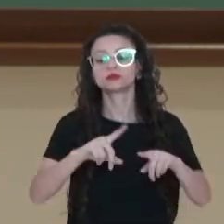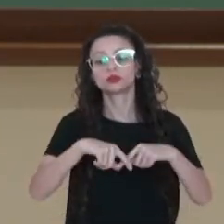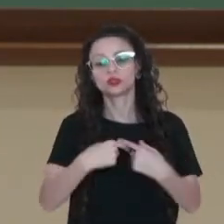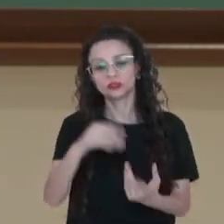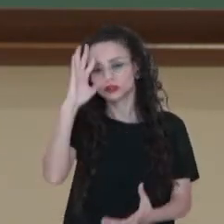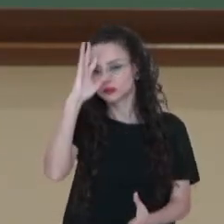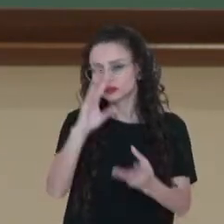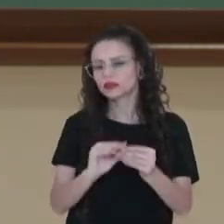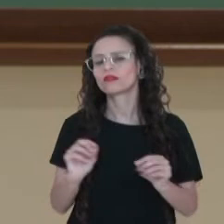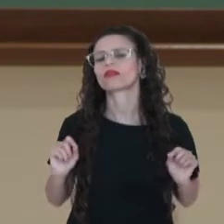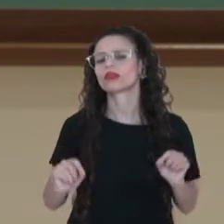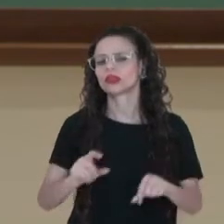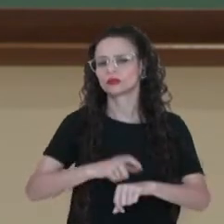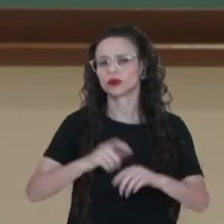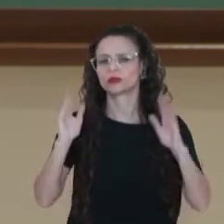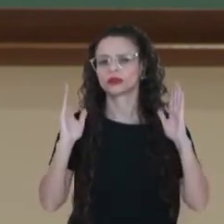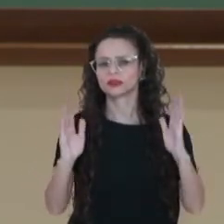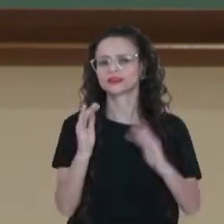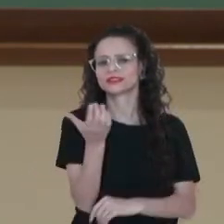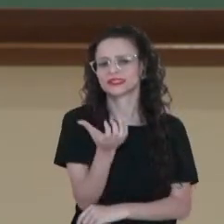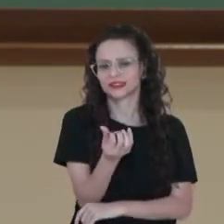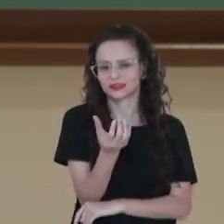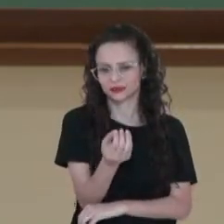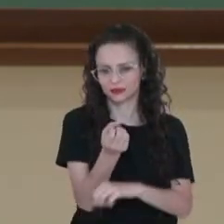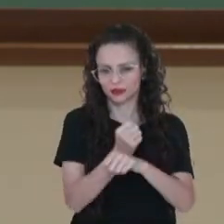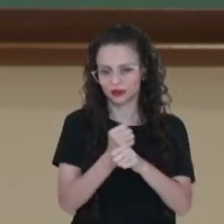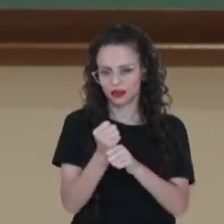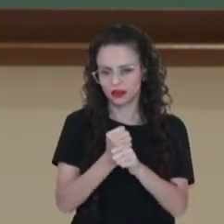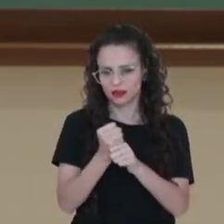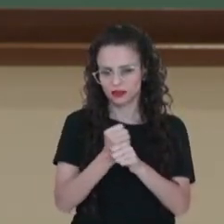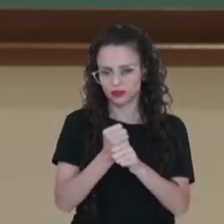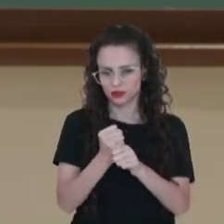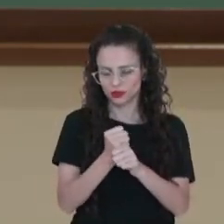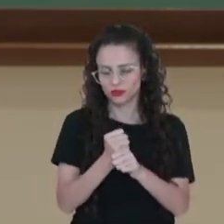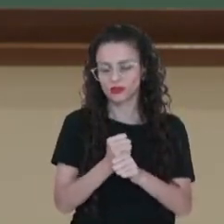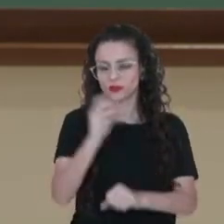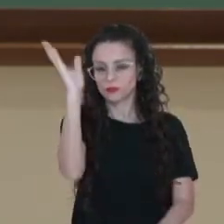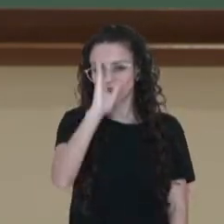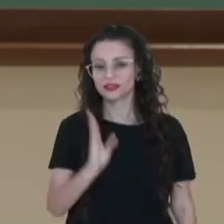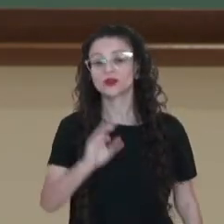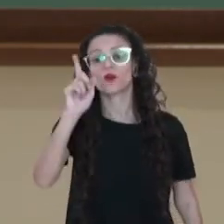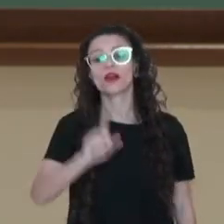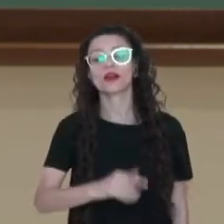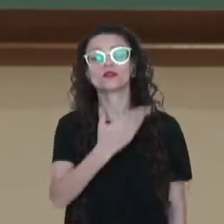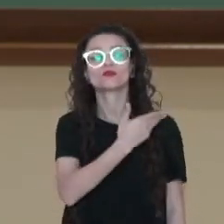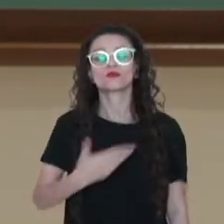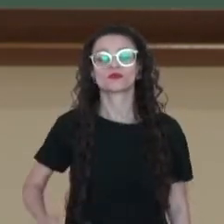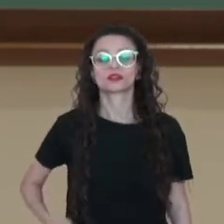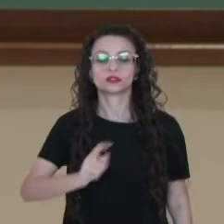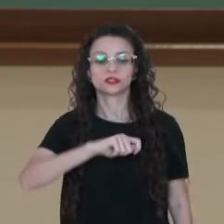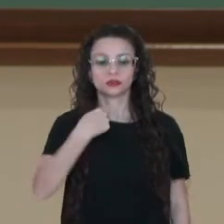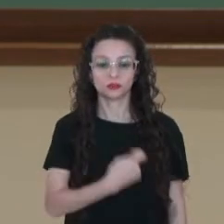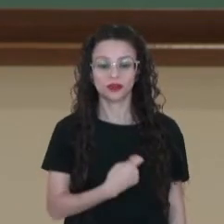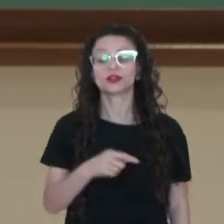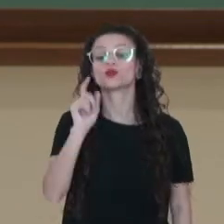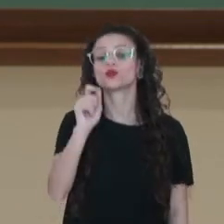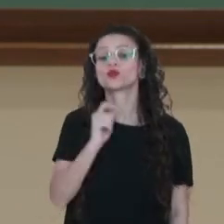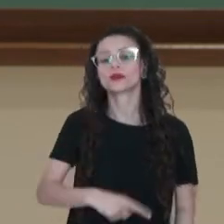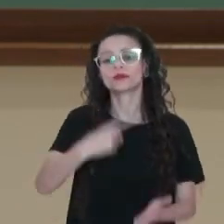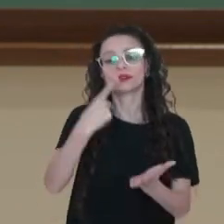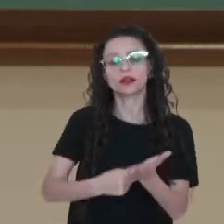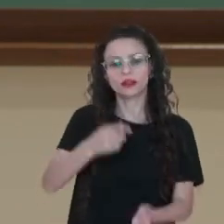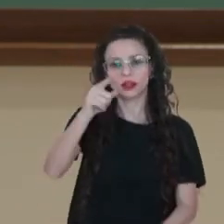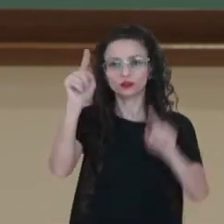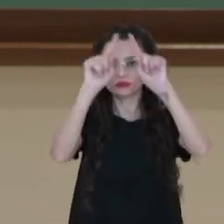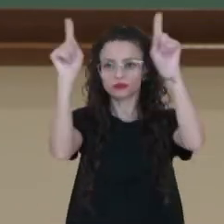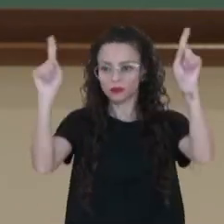que momento é esse de 60 anos que o Brasil é governado então pela Espanha e que o Tratado de Tordesilhas deixa de